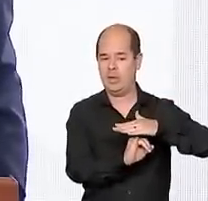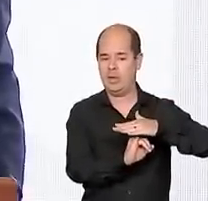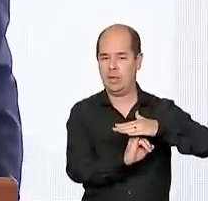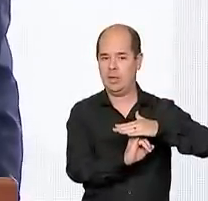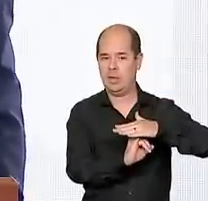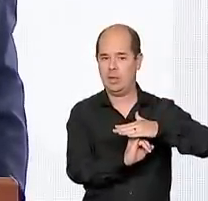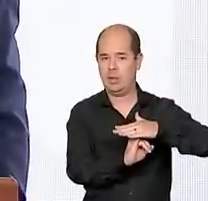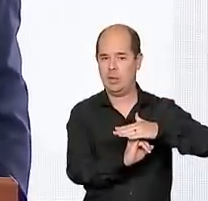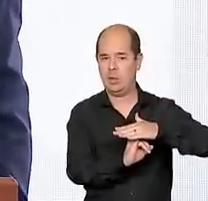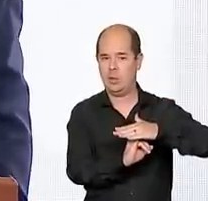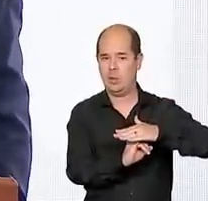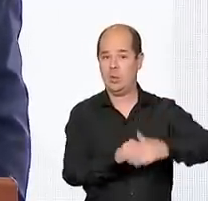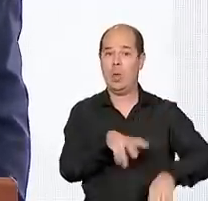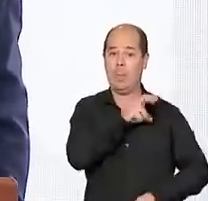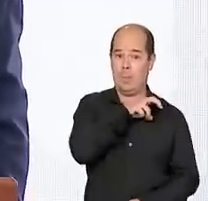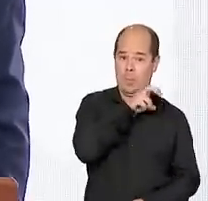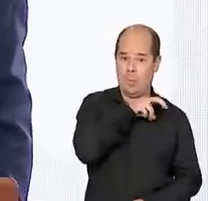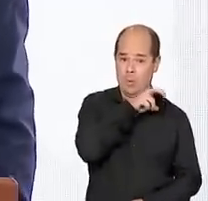Butantan,